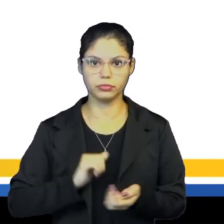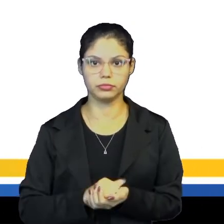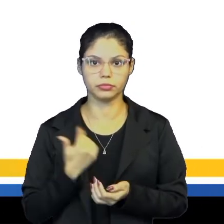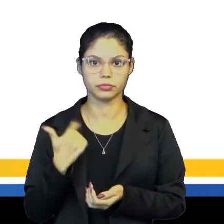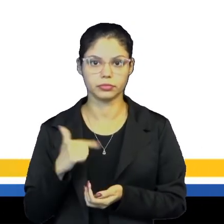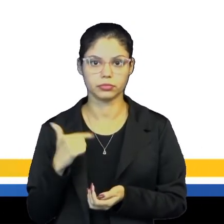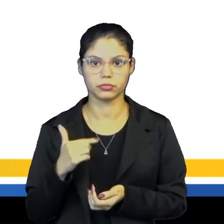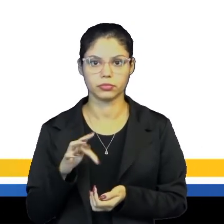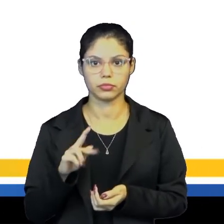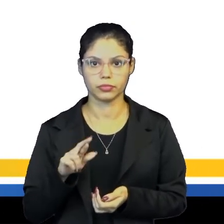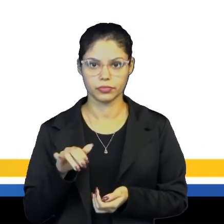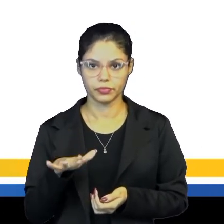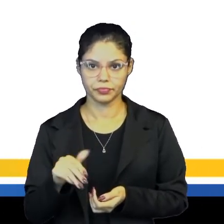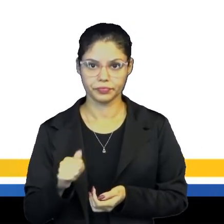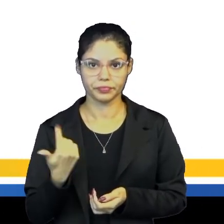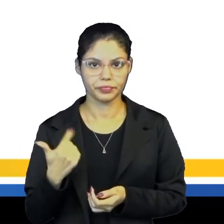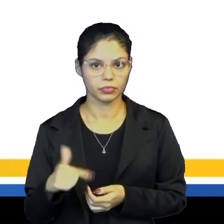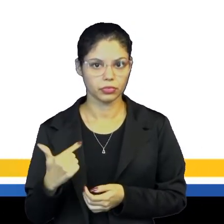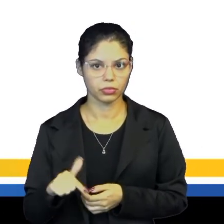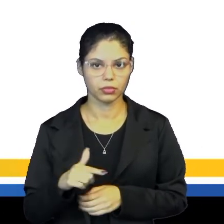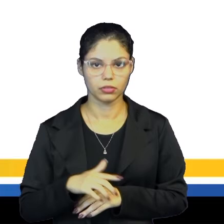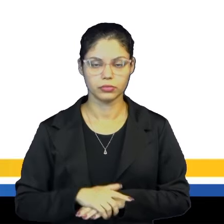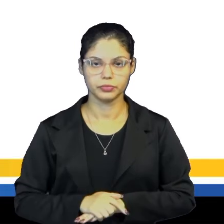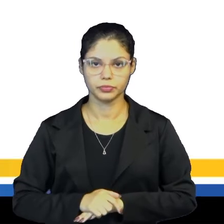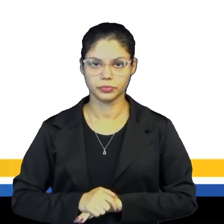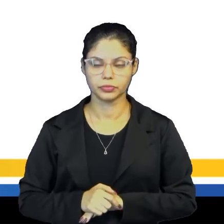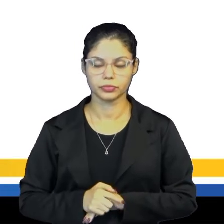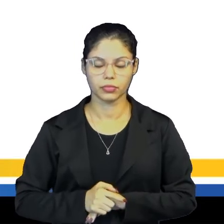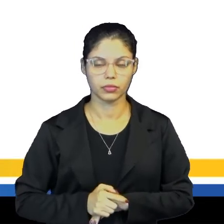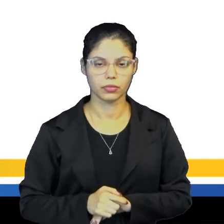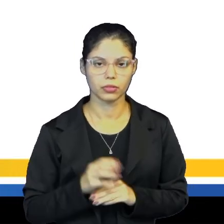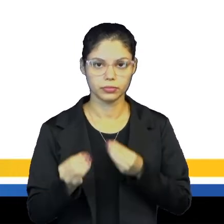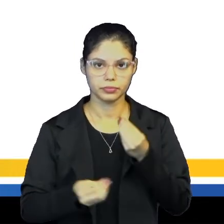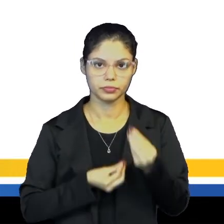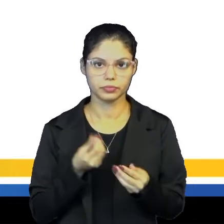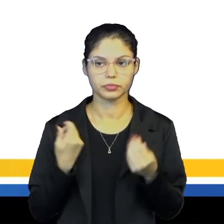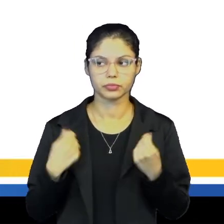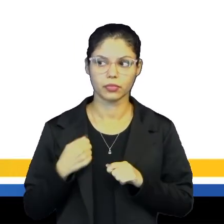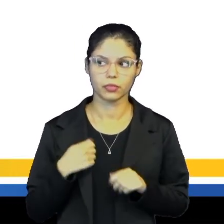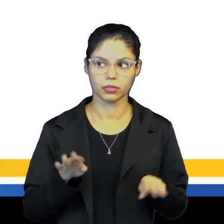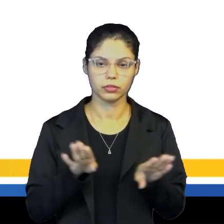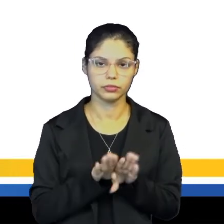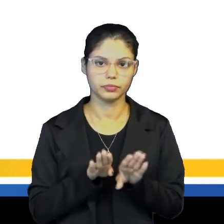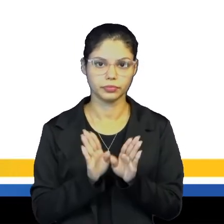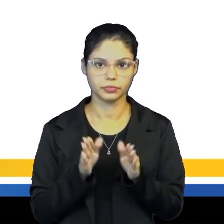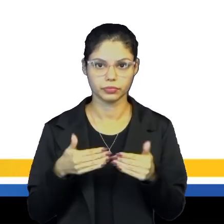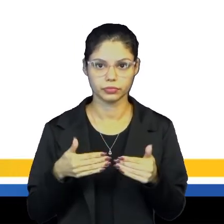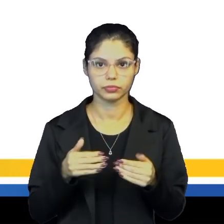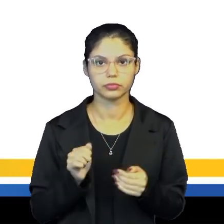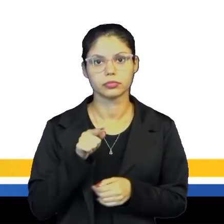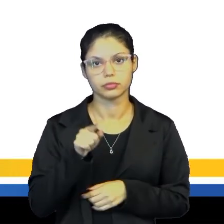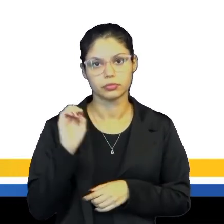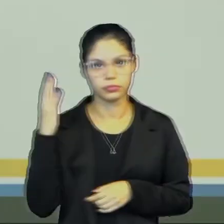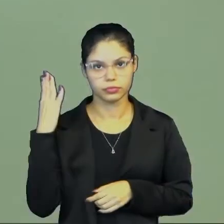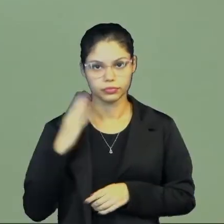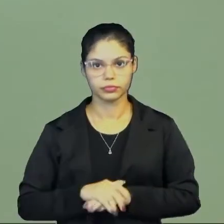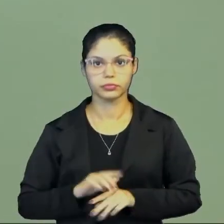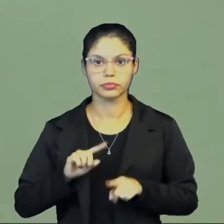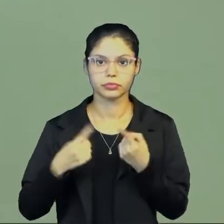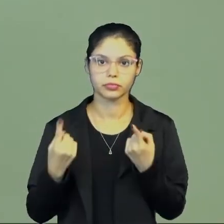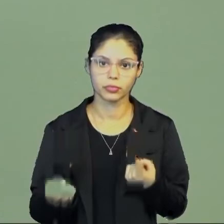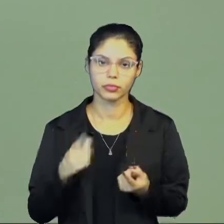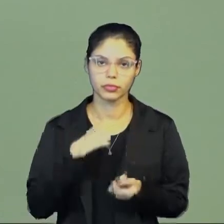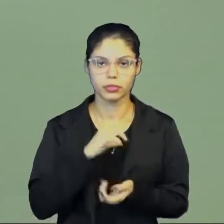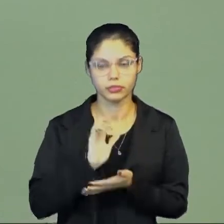não temos a forma, nós ficamos sem a forma. Então, ela precisa, de certa forma, se fechar neste caso.